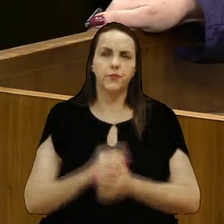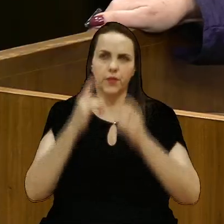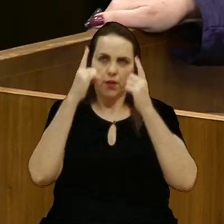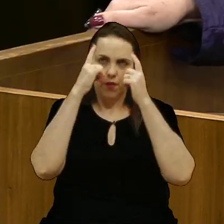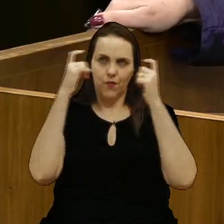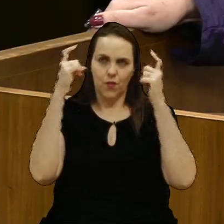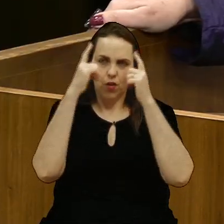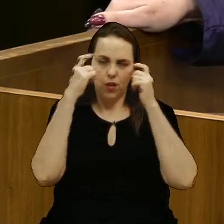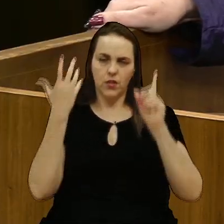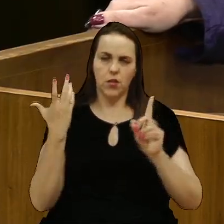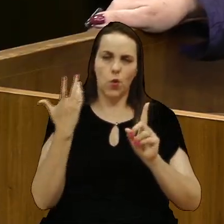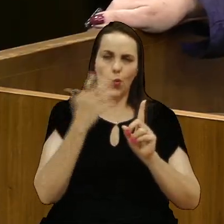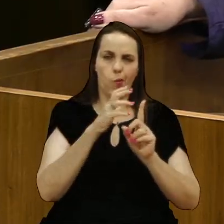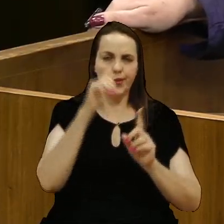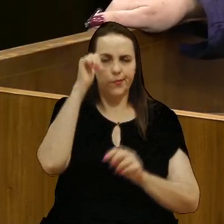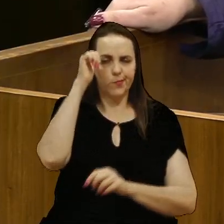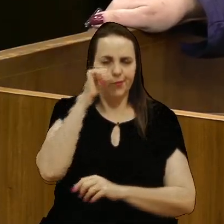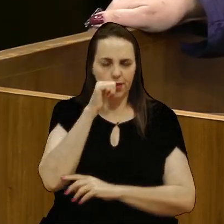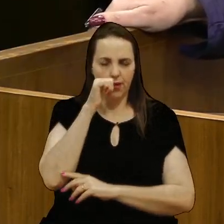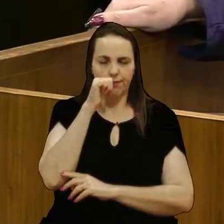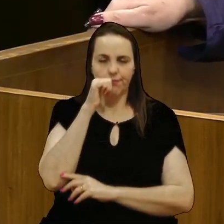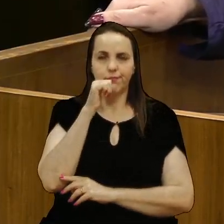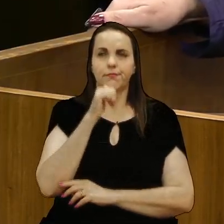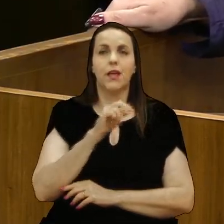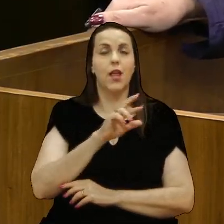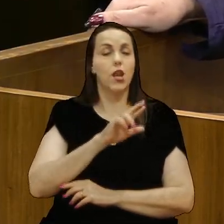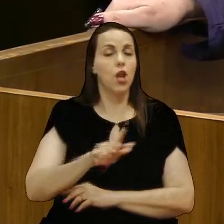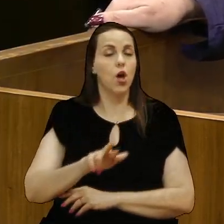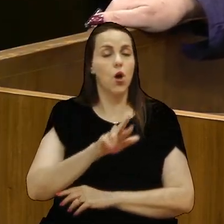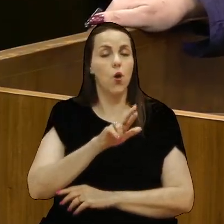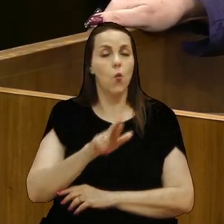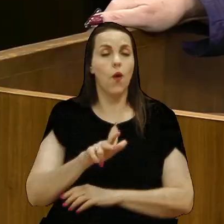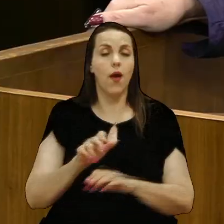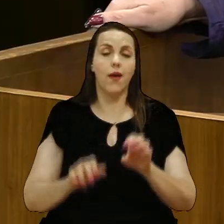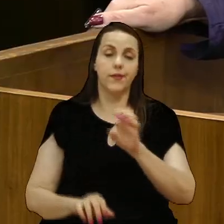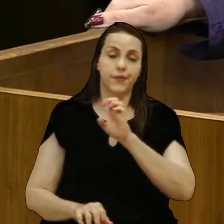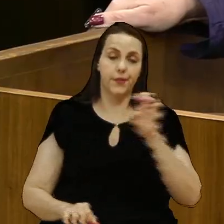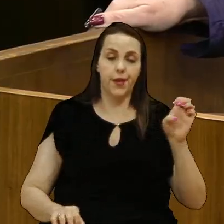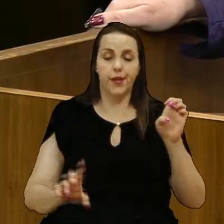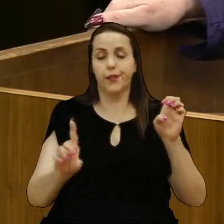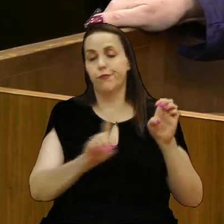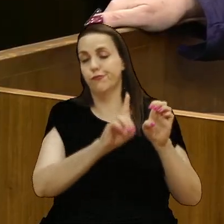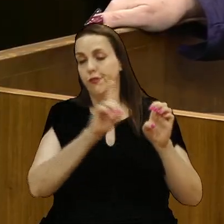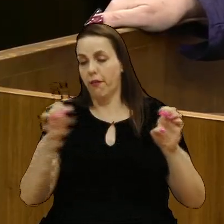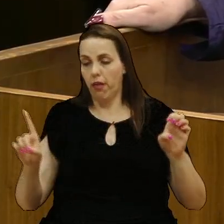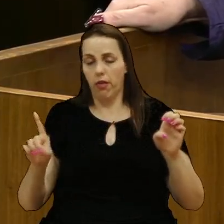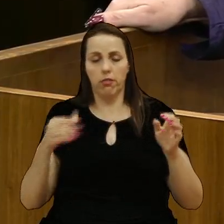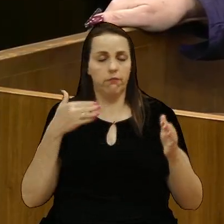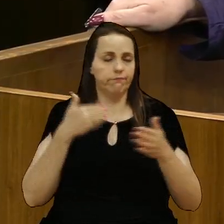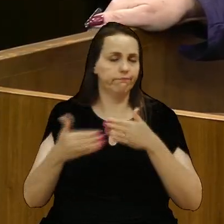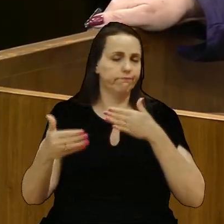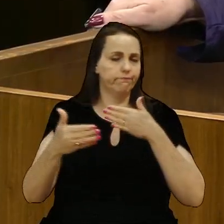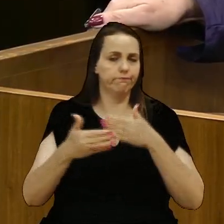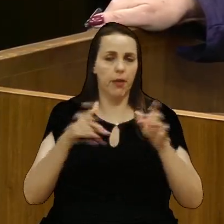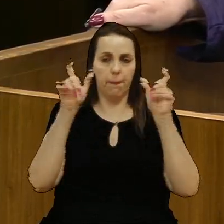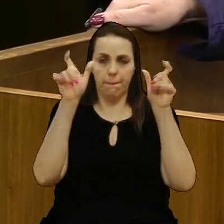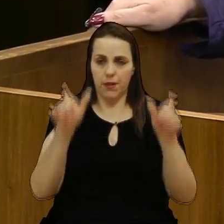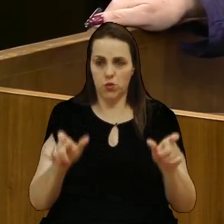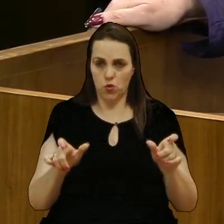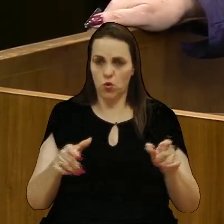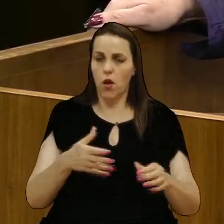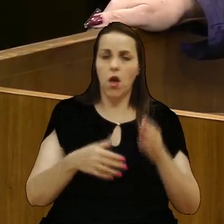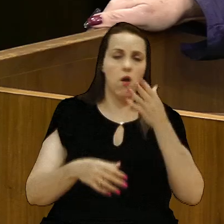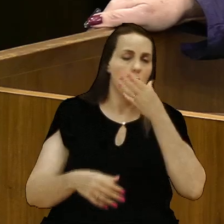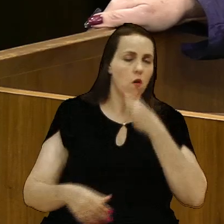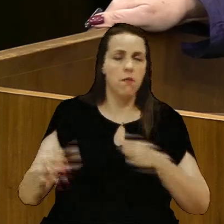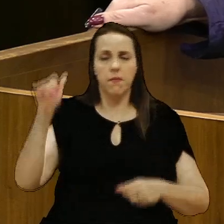violência contra a mulher não é da esquerda, da direita ou de quem for, e não é de homens